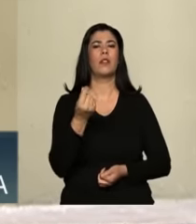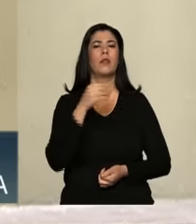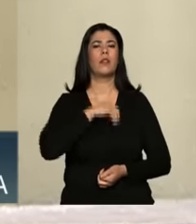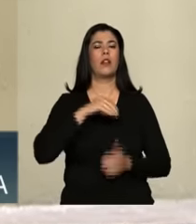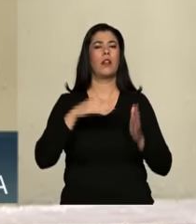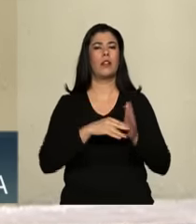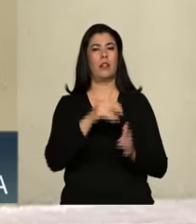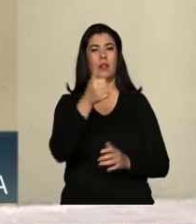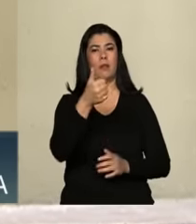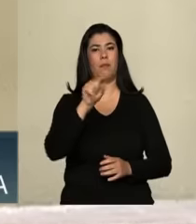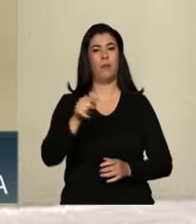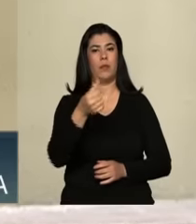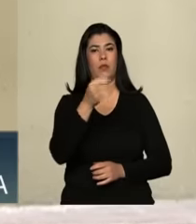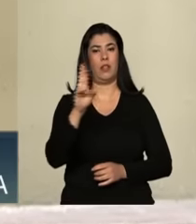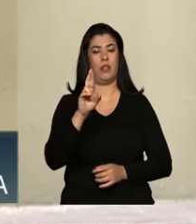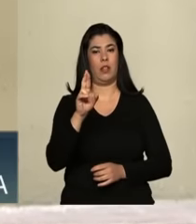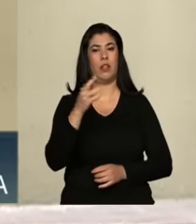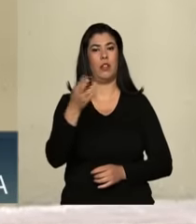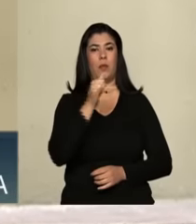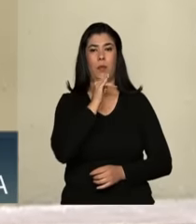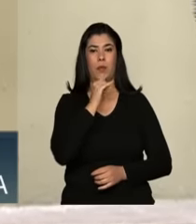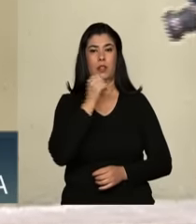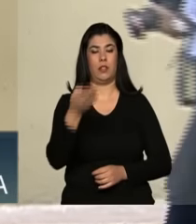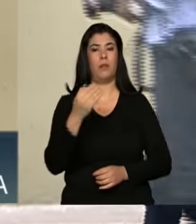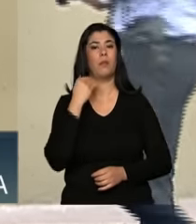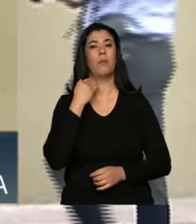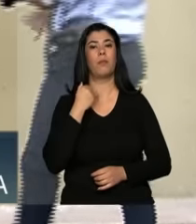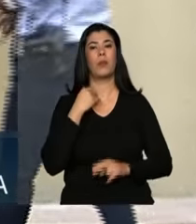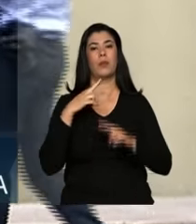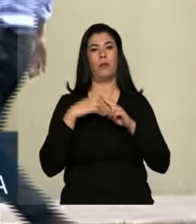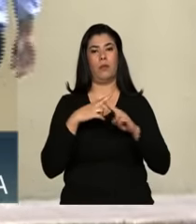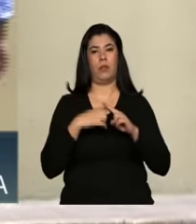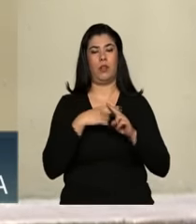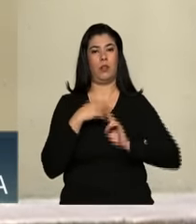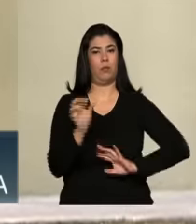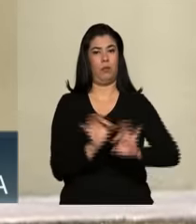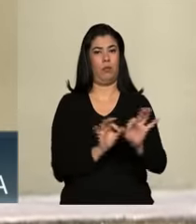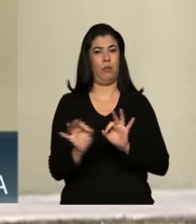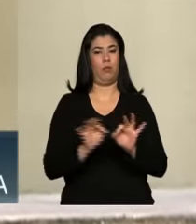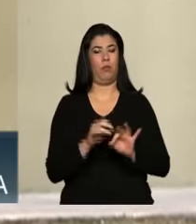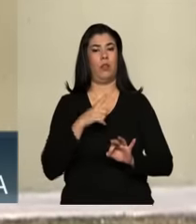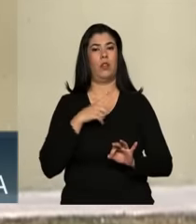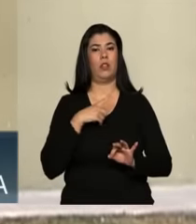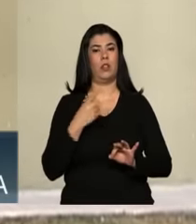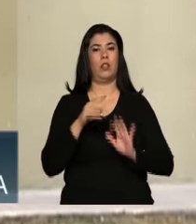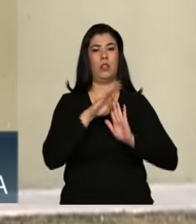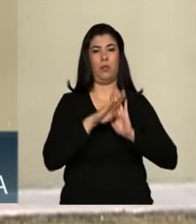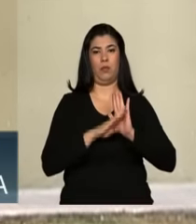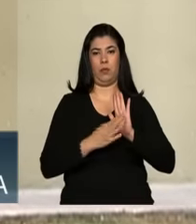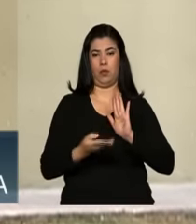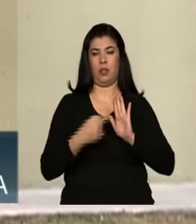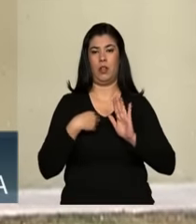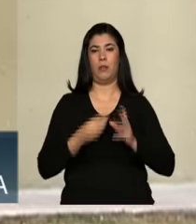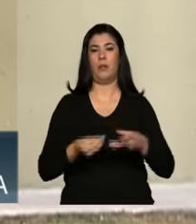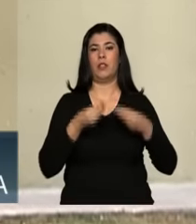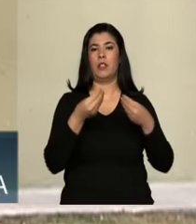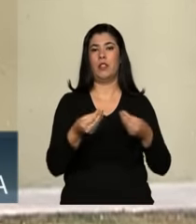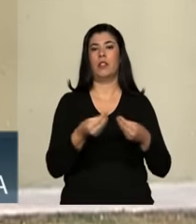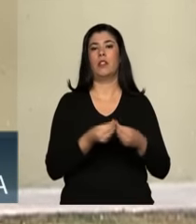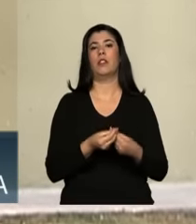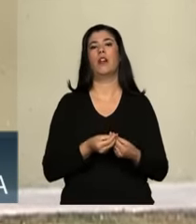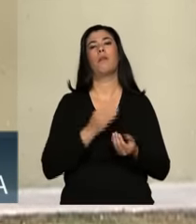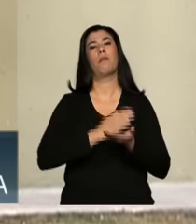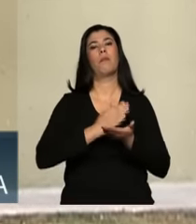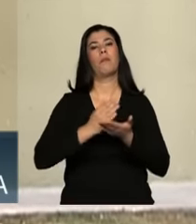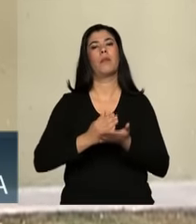1.600. Nesse caso, a Caixa Econômica Federal, que é a operadora do programa, oferece um financiamento em até